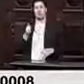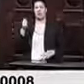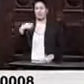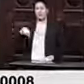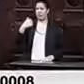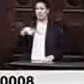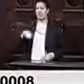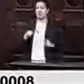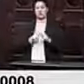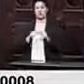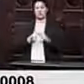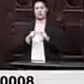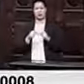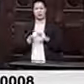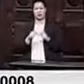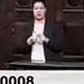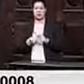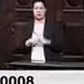mencionou,